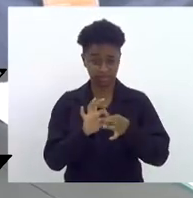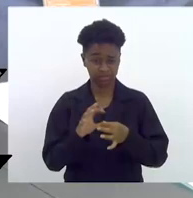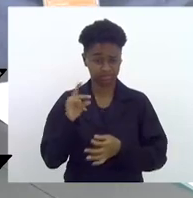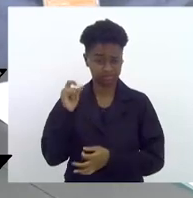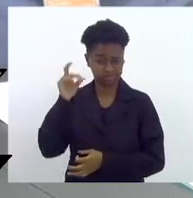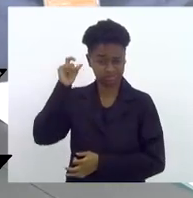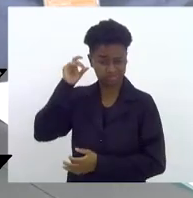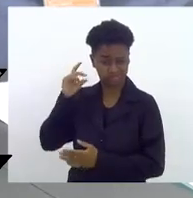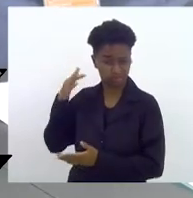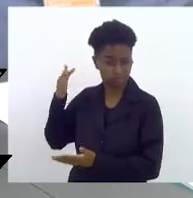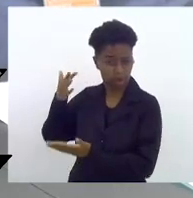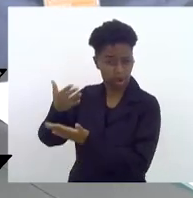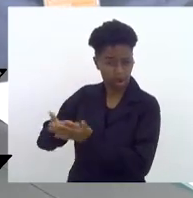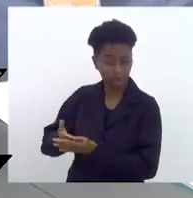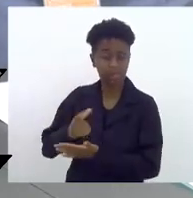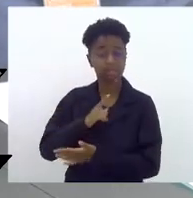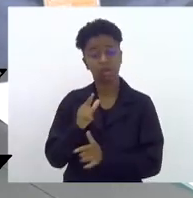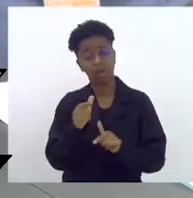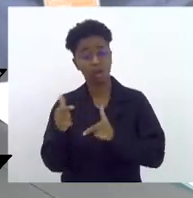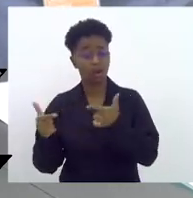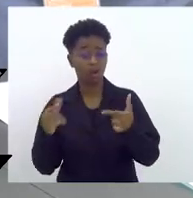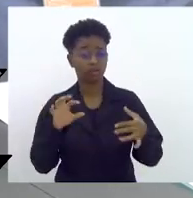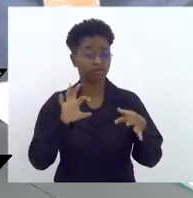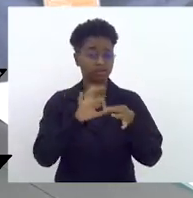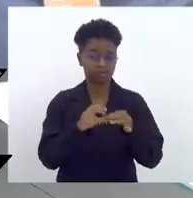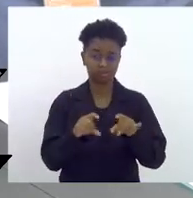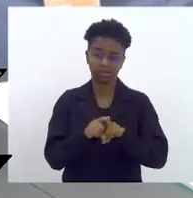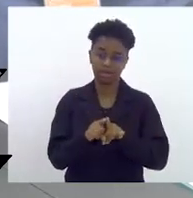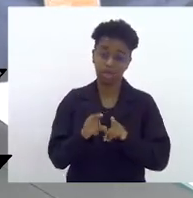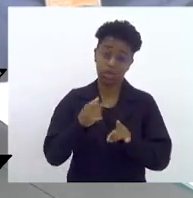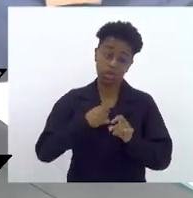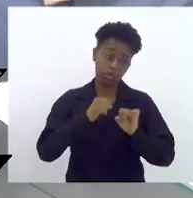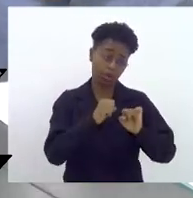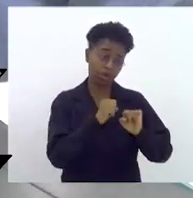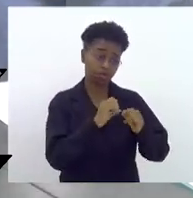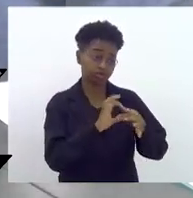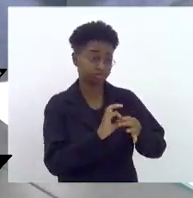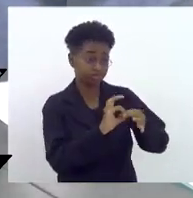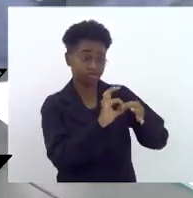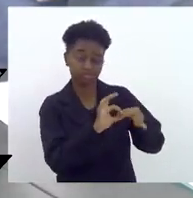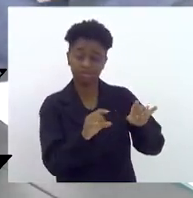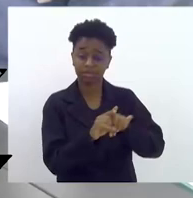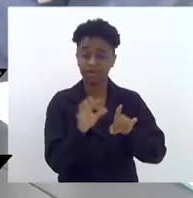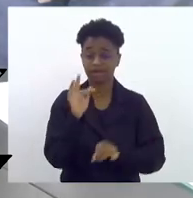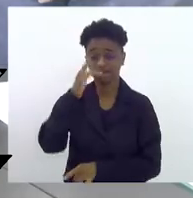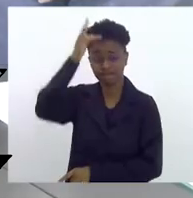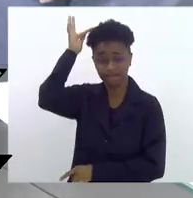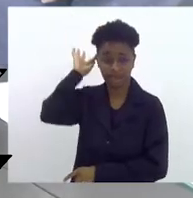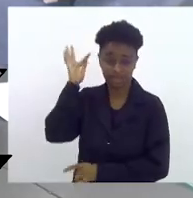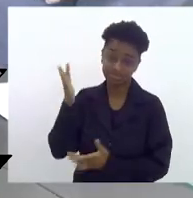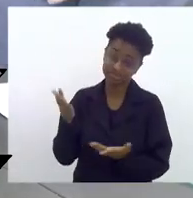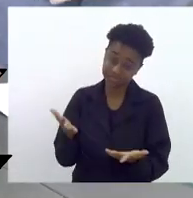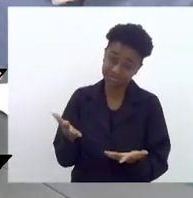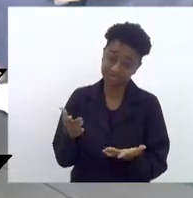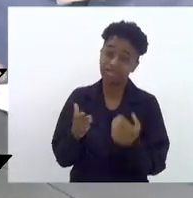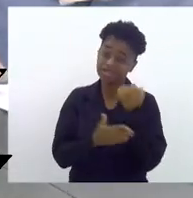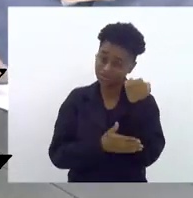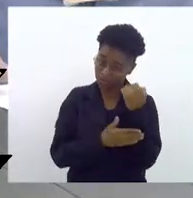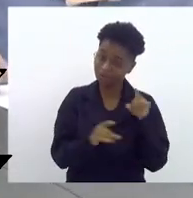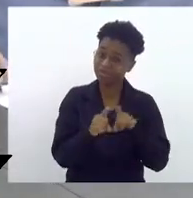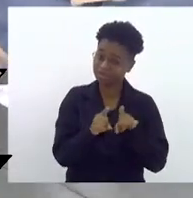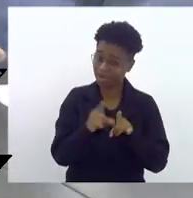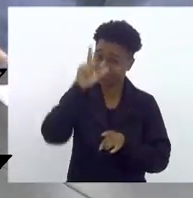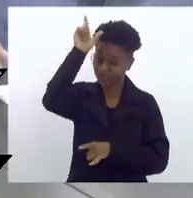ele eu tenho várias outras parcerias portanto tá estendendo minha parceria o deputado Fred Pacheco objeto ciúme também